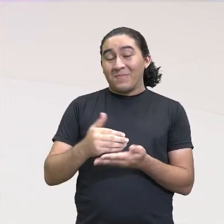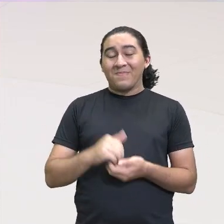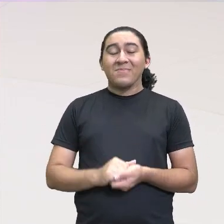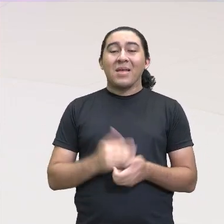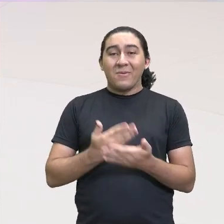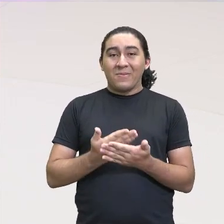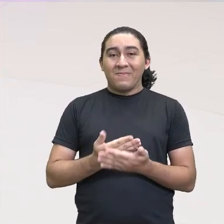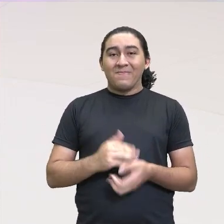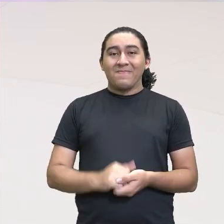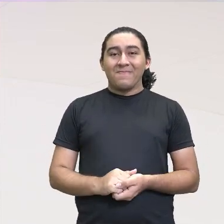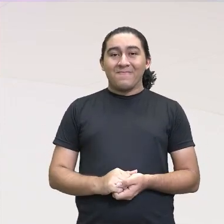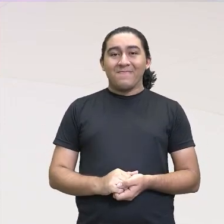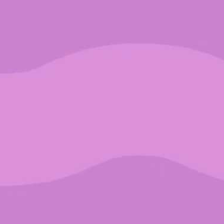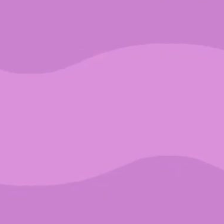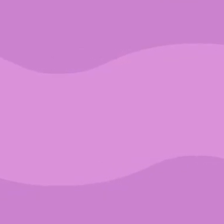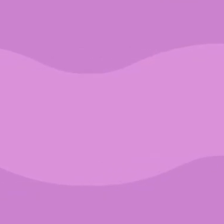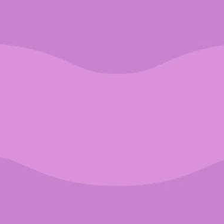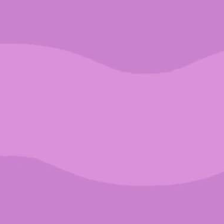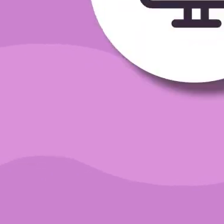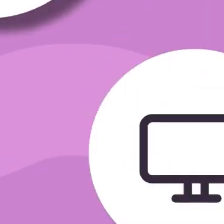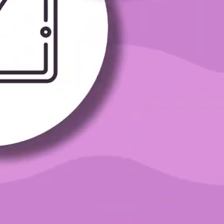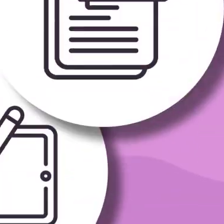à nossa aula.